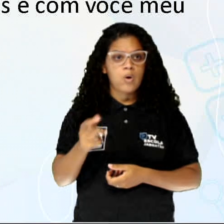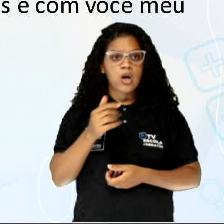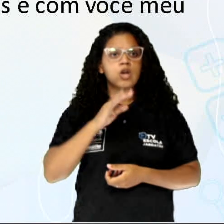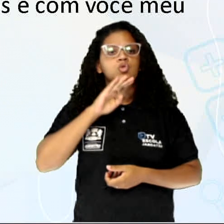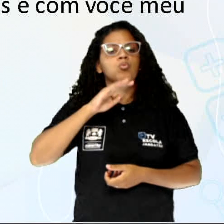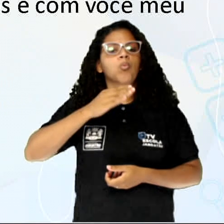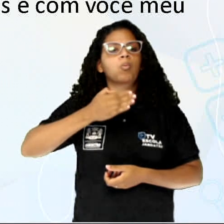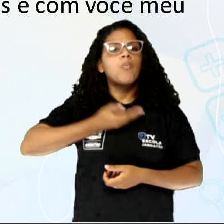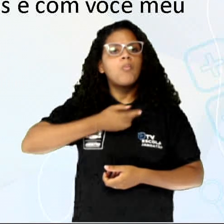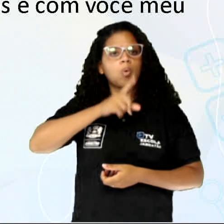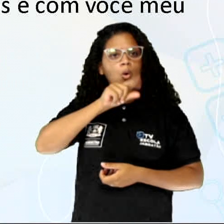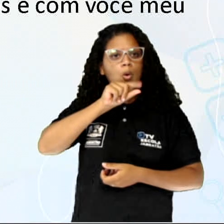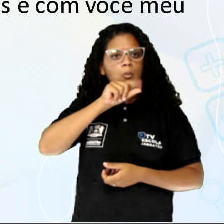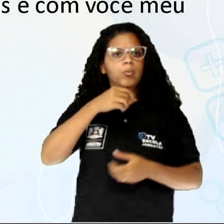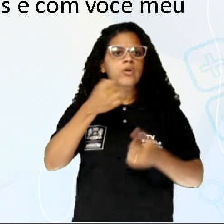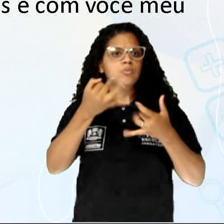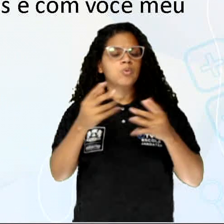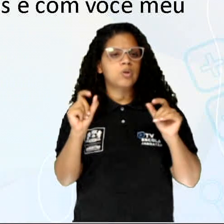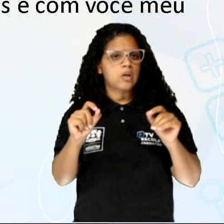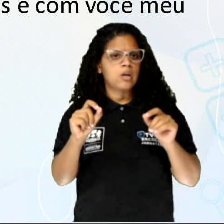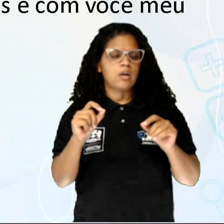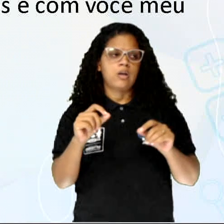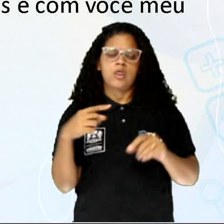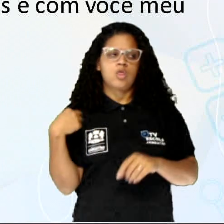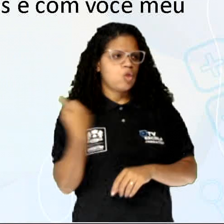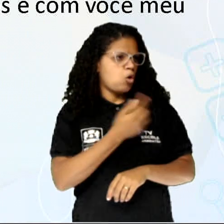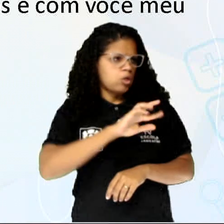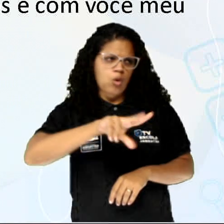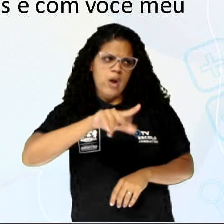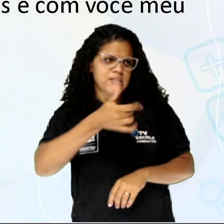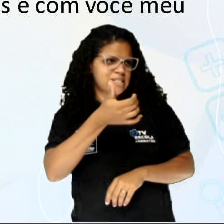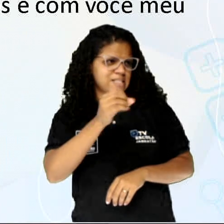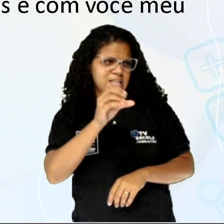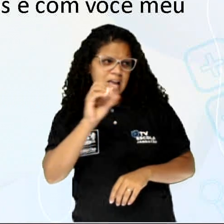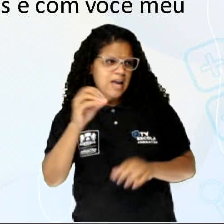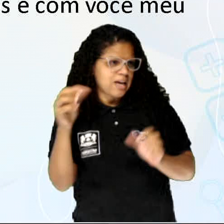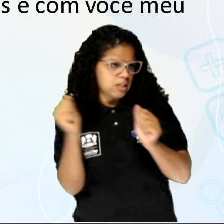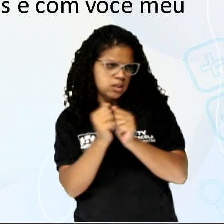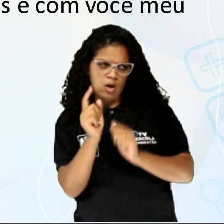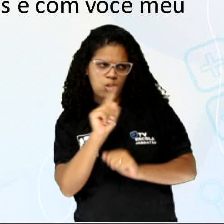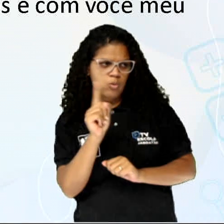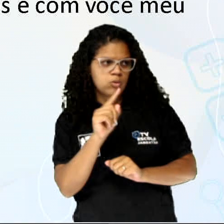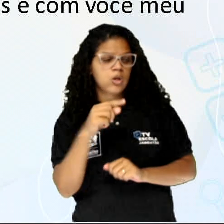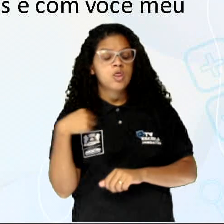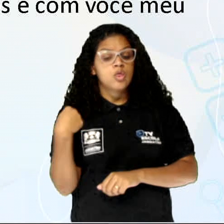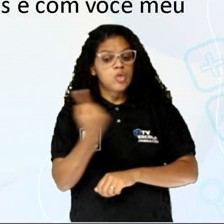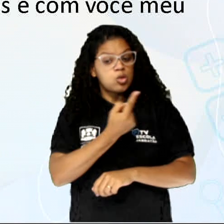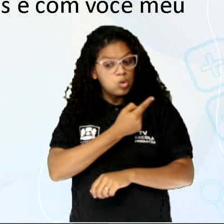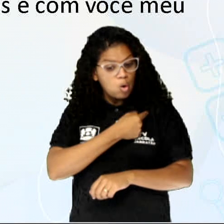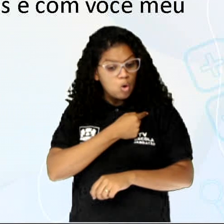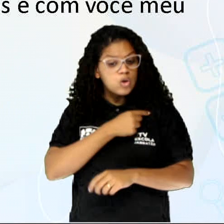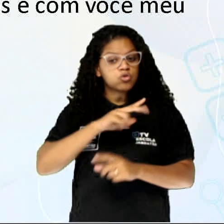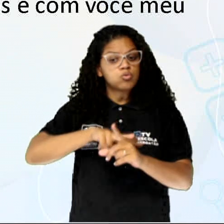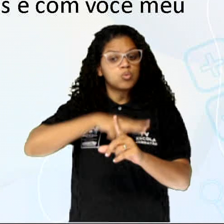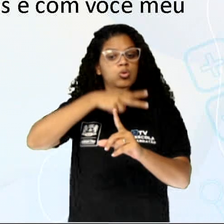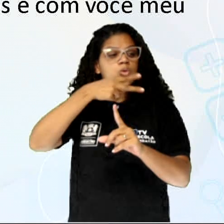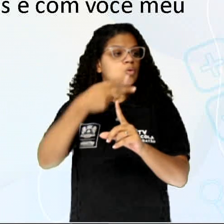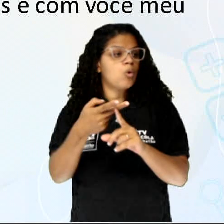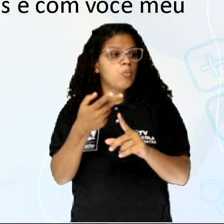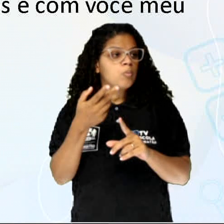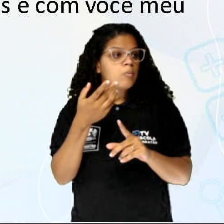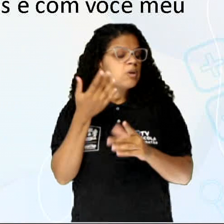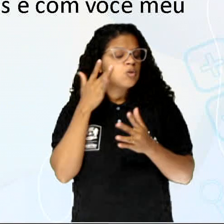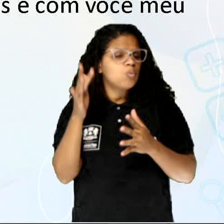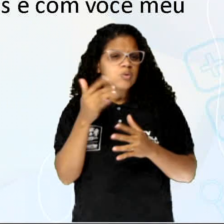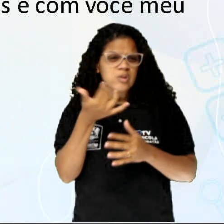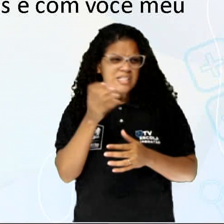ó, sem pombas não somos nós. Com mais dois tantos de nós. Mas são quantos elas? Elas não são 100,